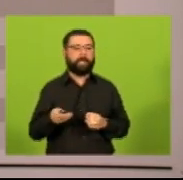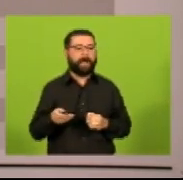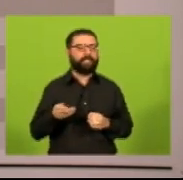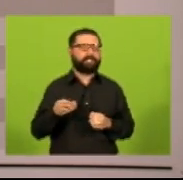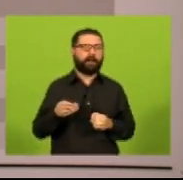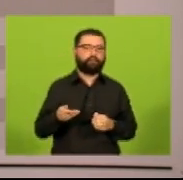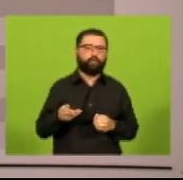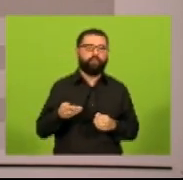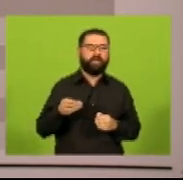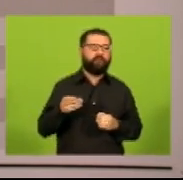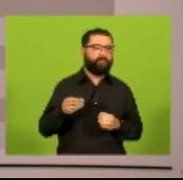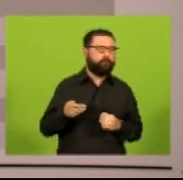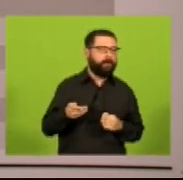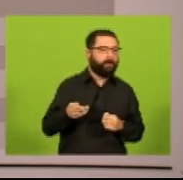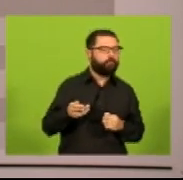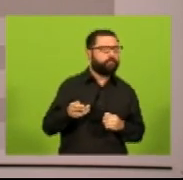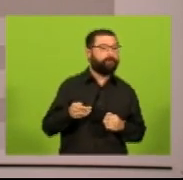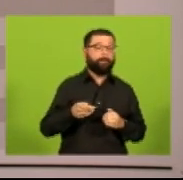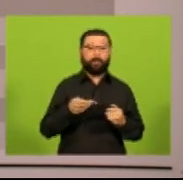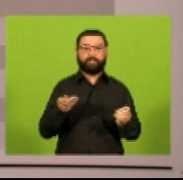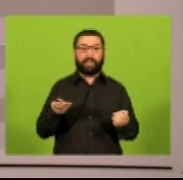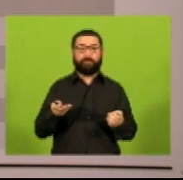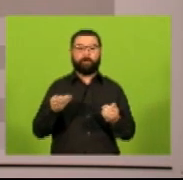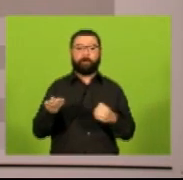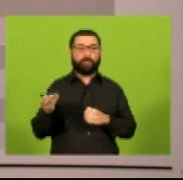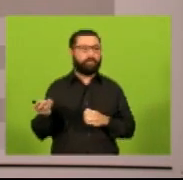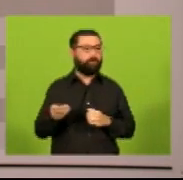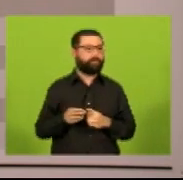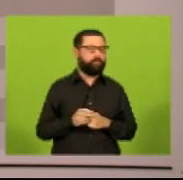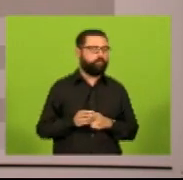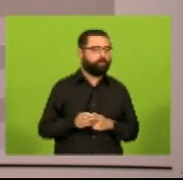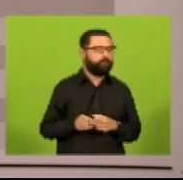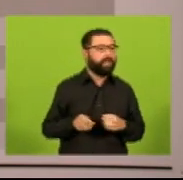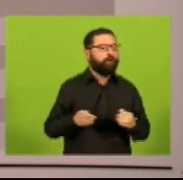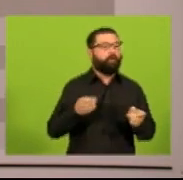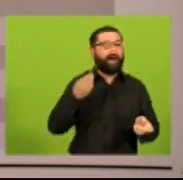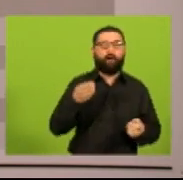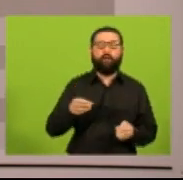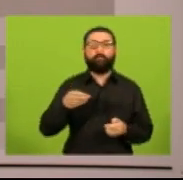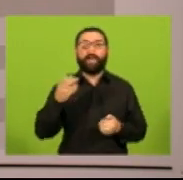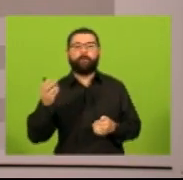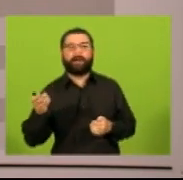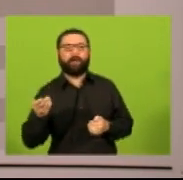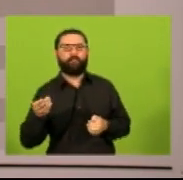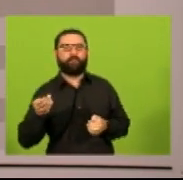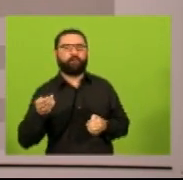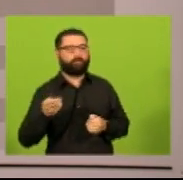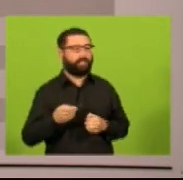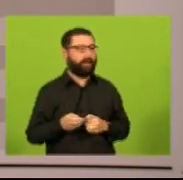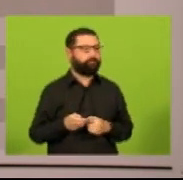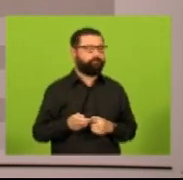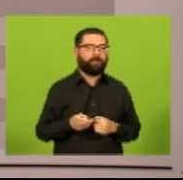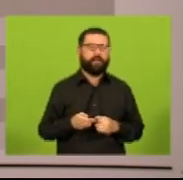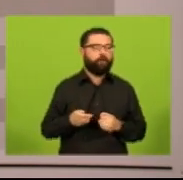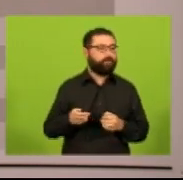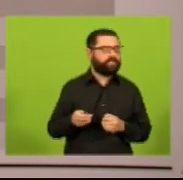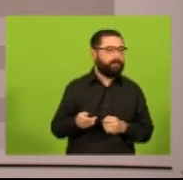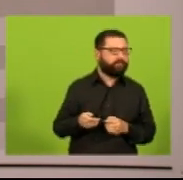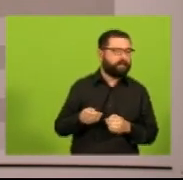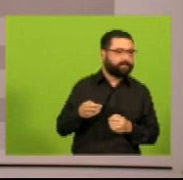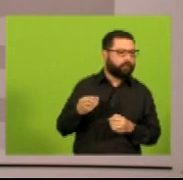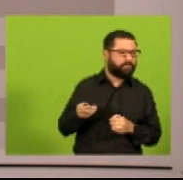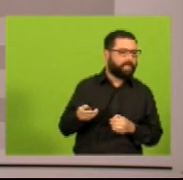depois tem o lilás, azul, vermelho. O vermelho é o 0,4 galões por minuto. O marrom, meio galão por minuto, olha lá.